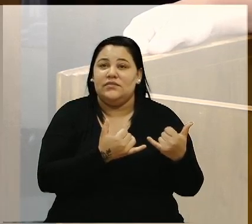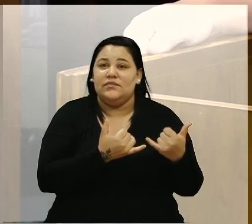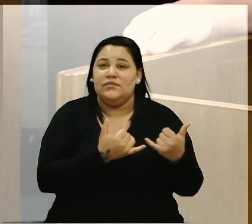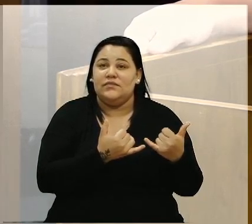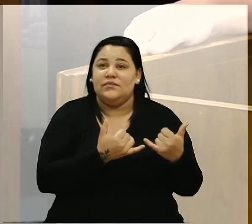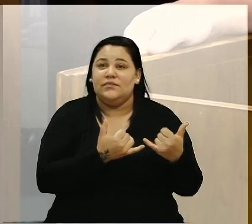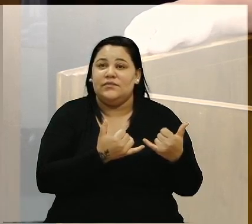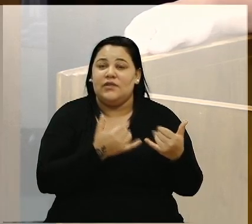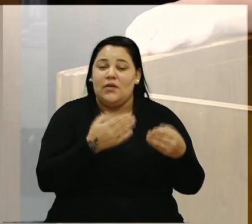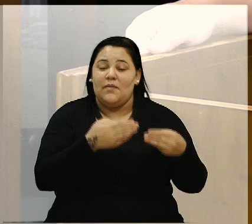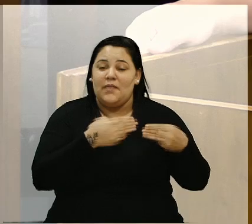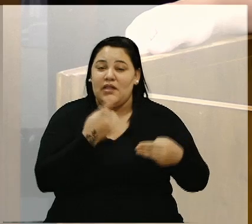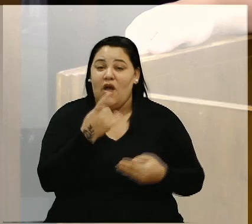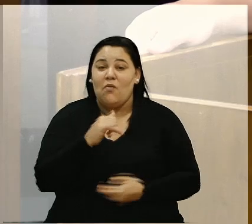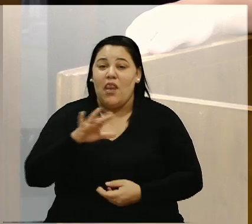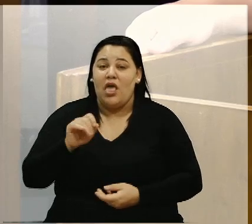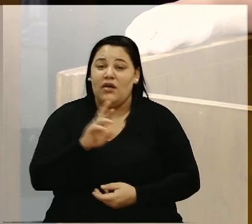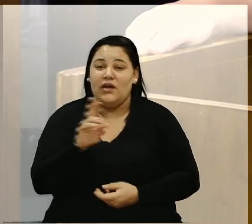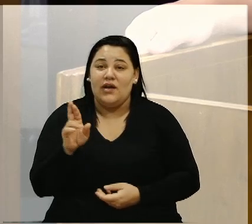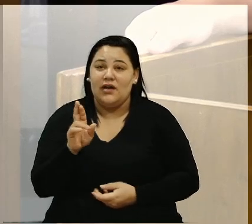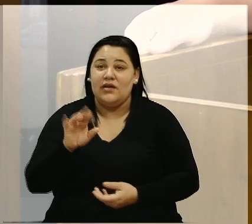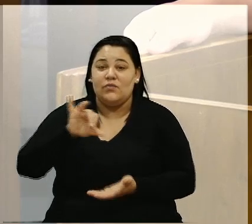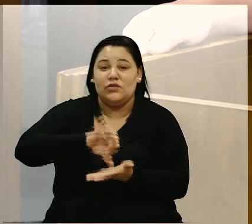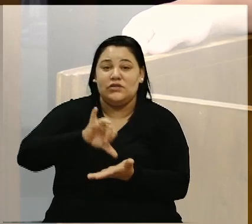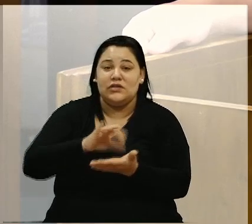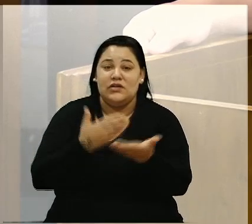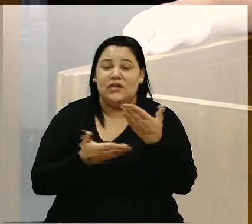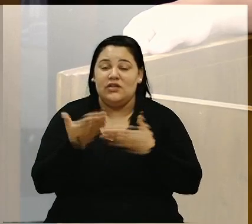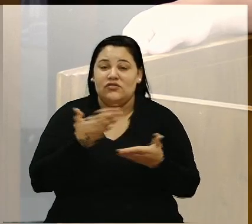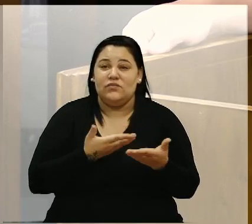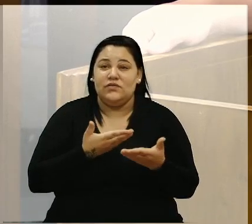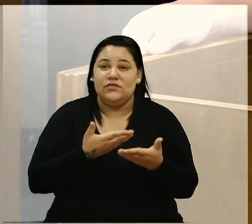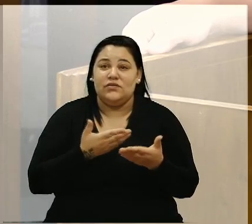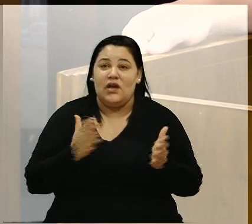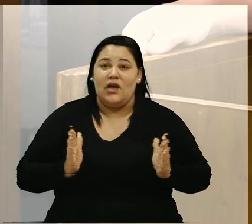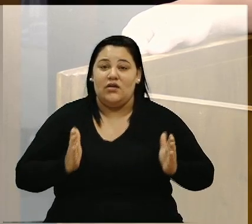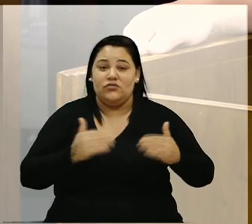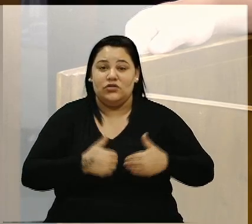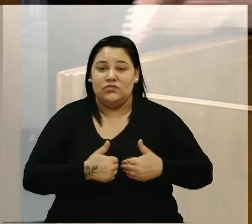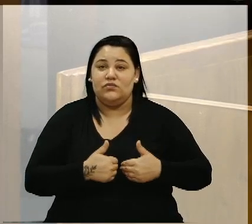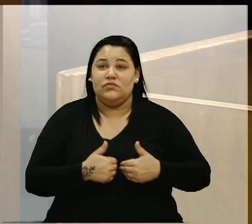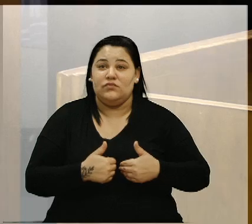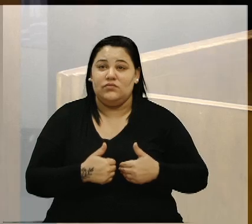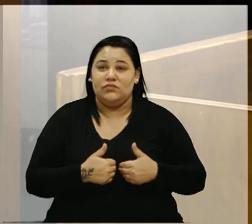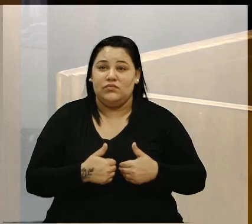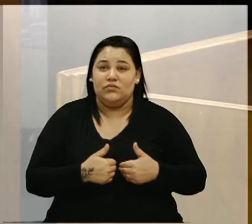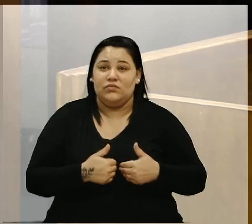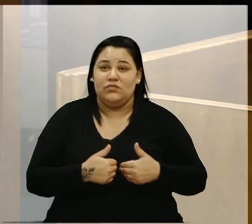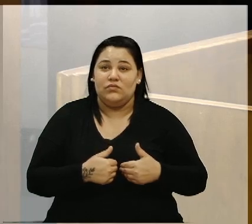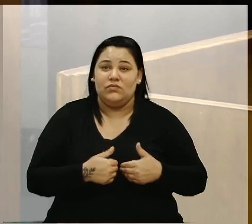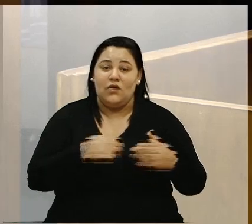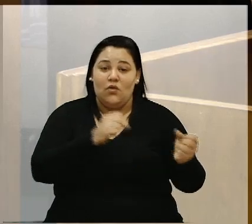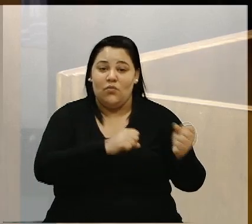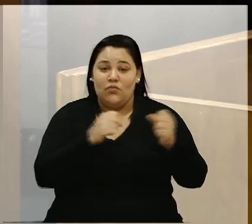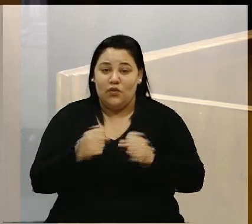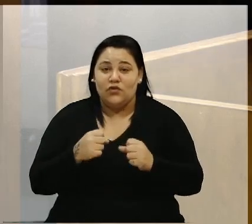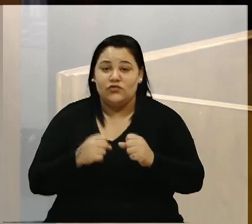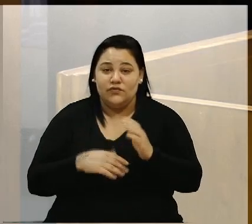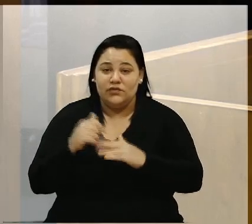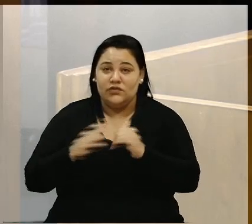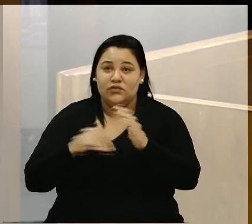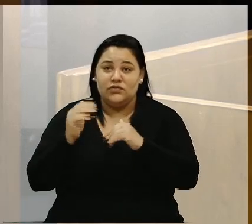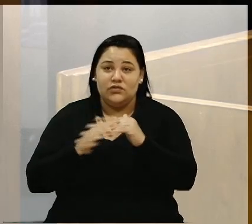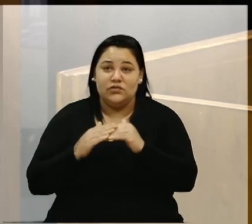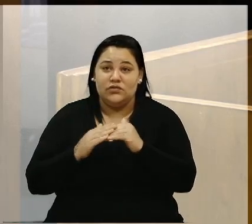disputando uma emenda de R$1 milhão para o Centro de Atendimento ao Autismo. Então pode ser vindo a construir com